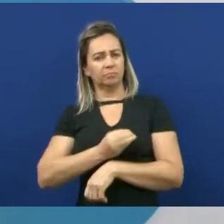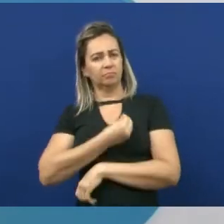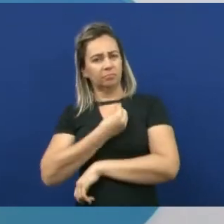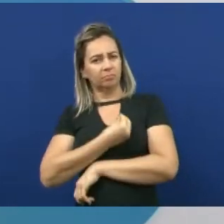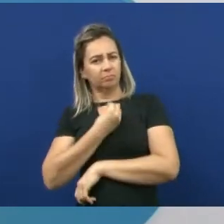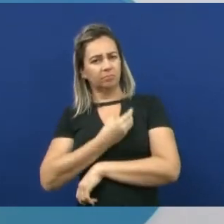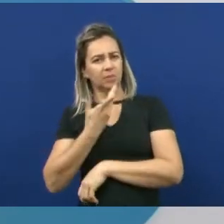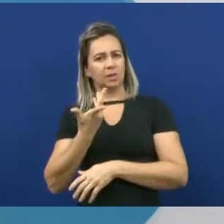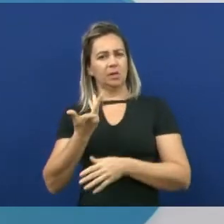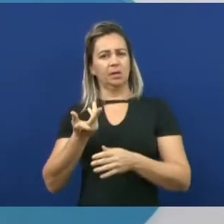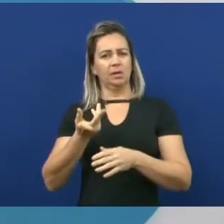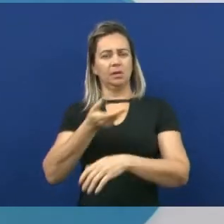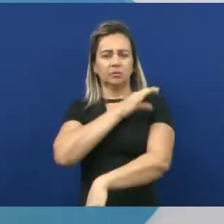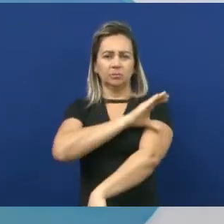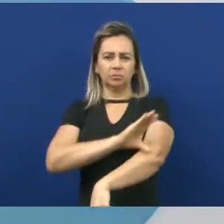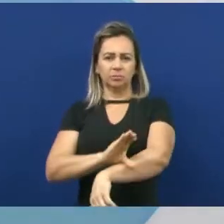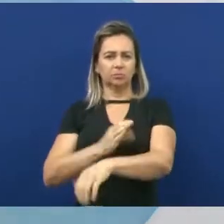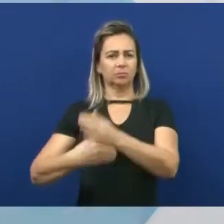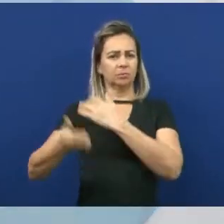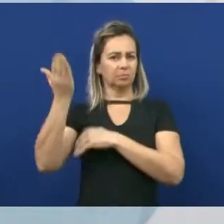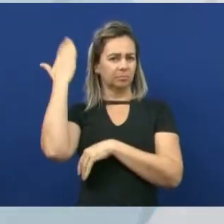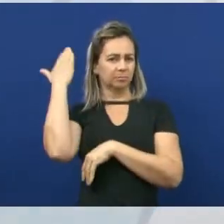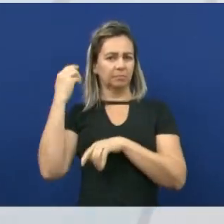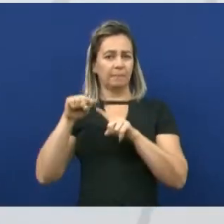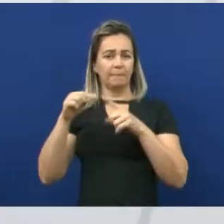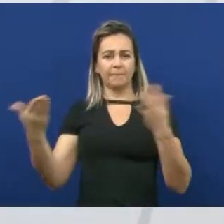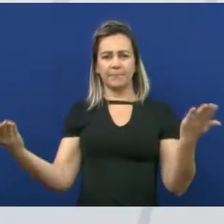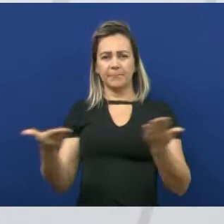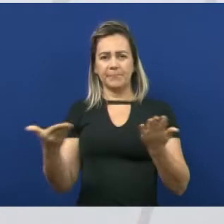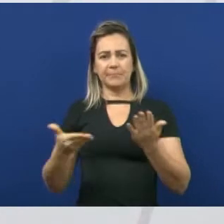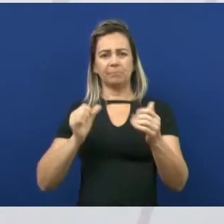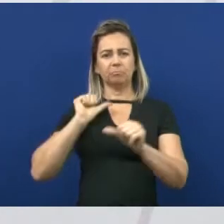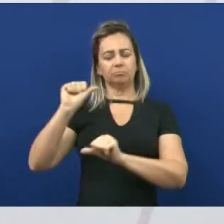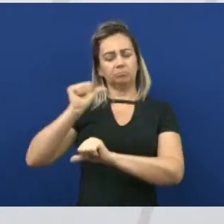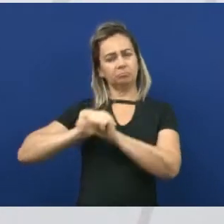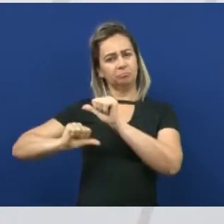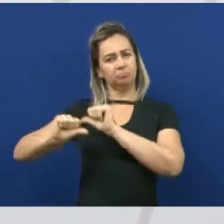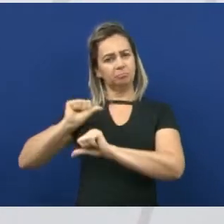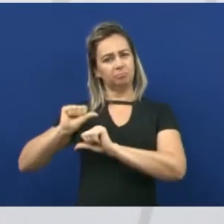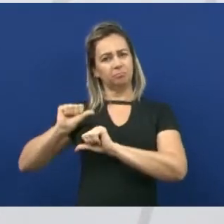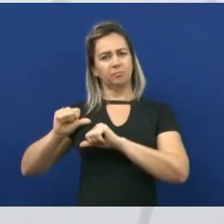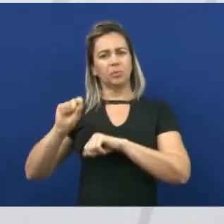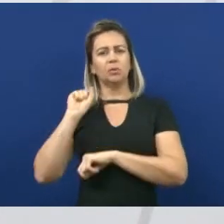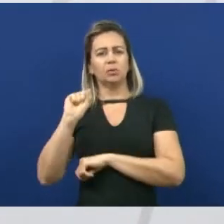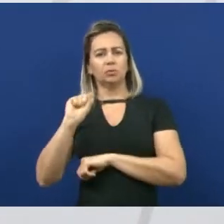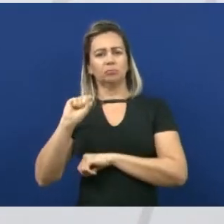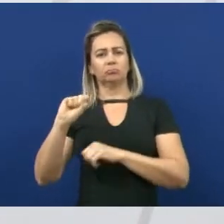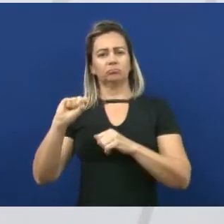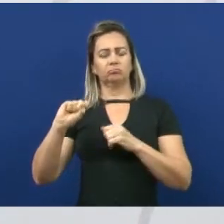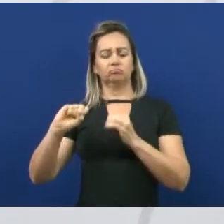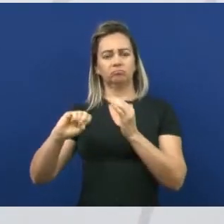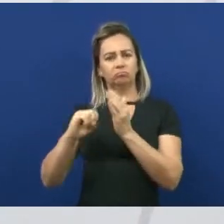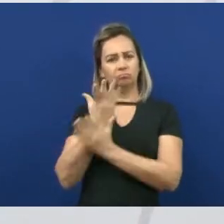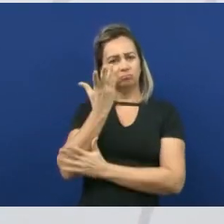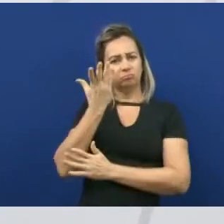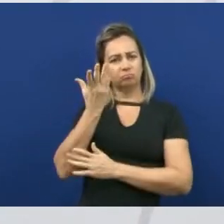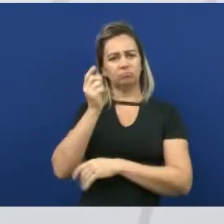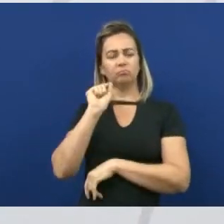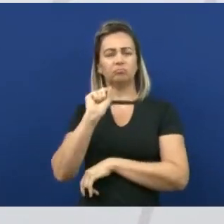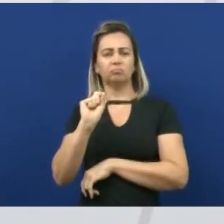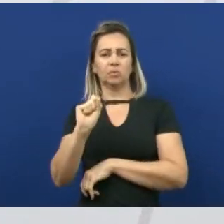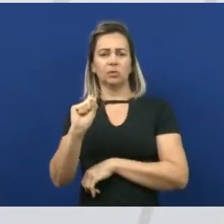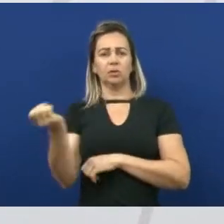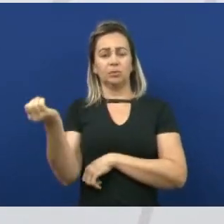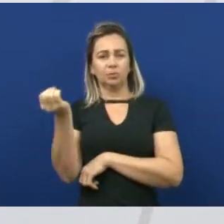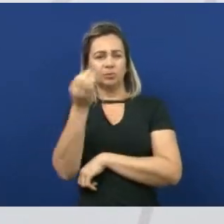vão chamar de folclore, e vão construir uma nova cultura, uma nova arte, que